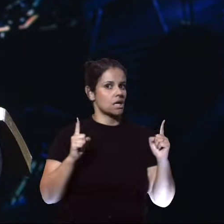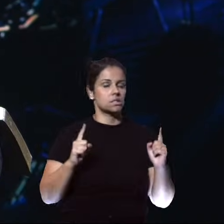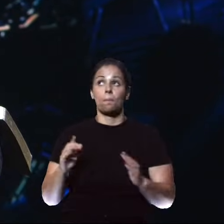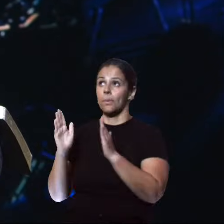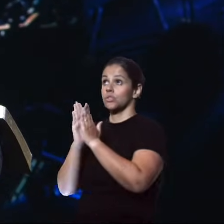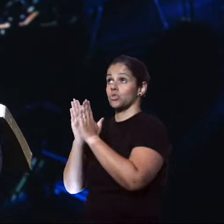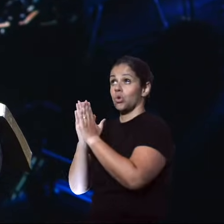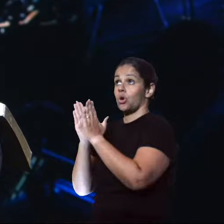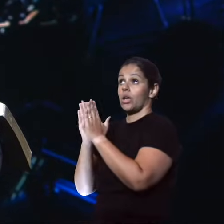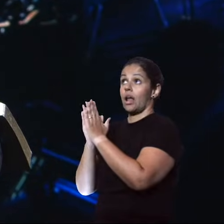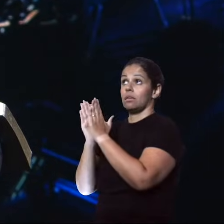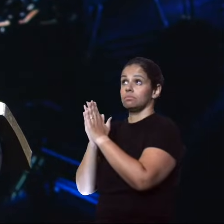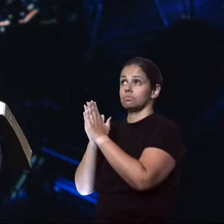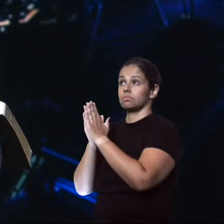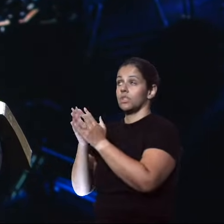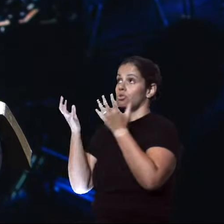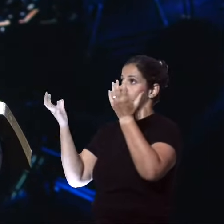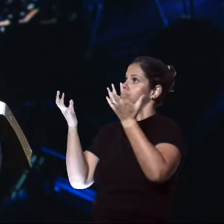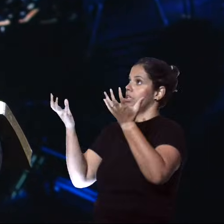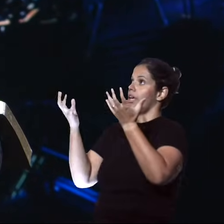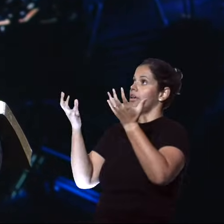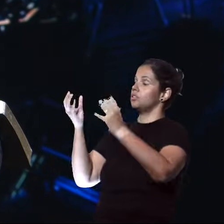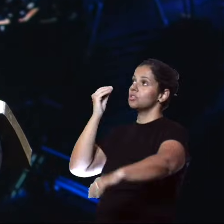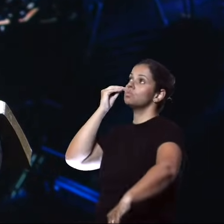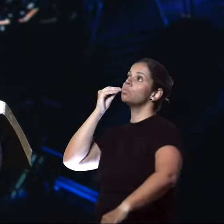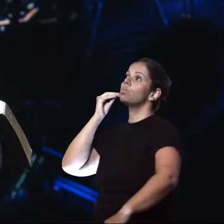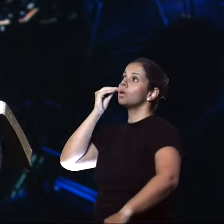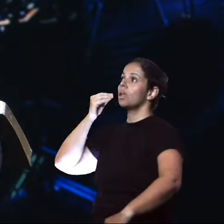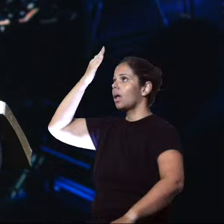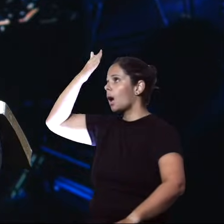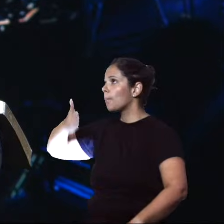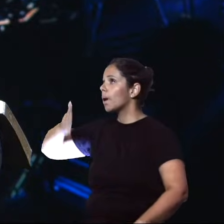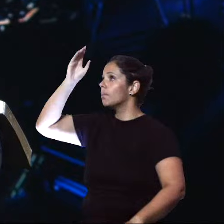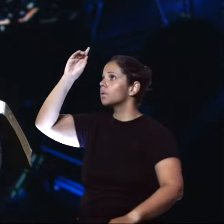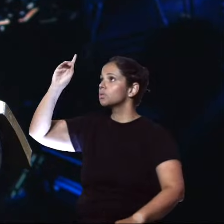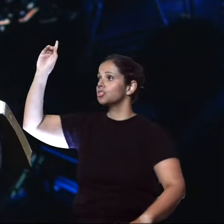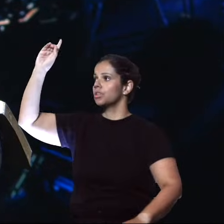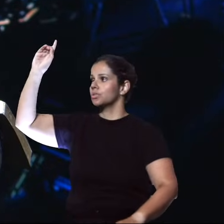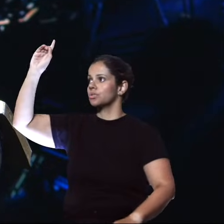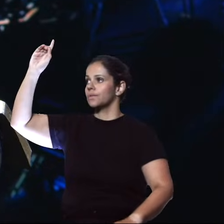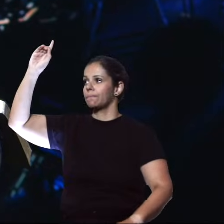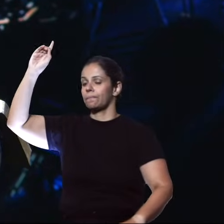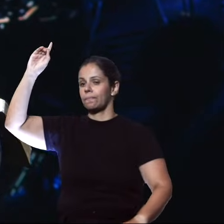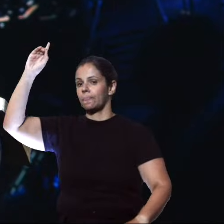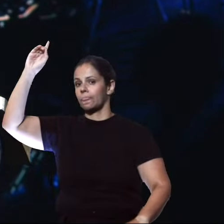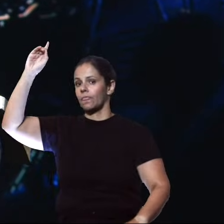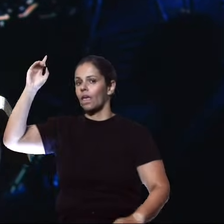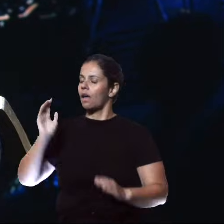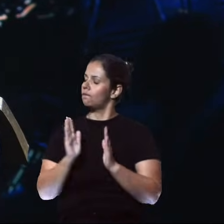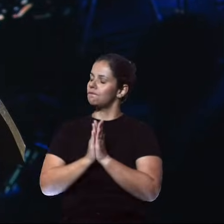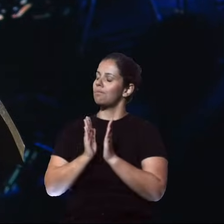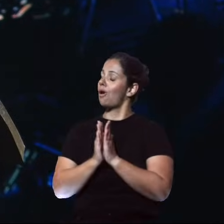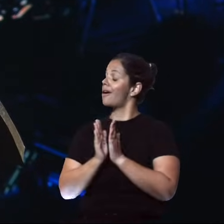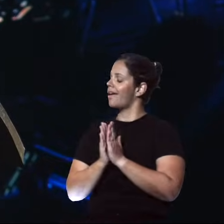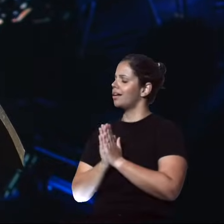Então eu quero viver as coisas do Senhor, quero viver na presença dEle. Então vamos lá, vamos orar.